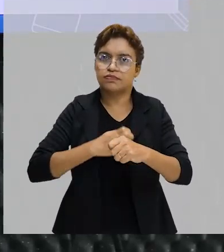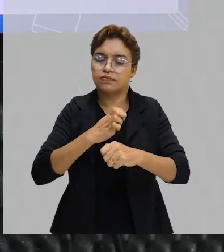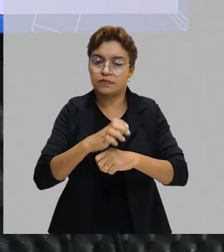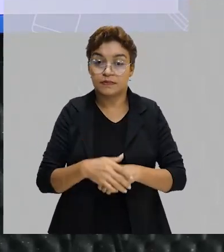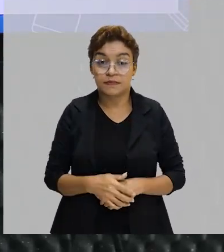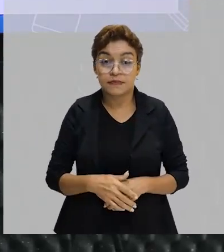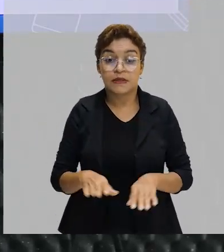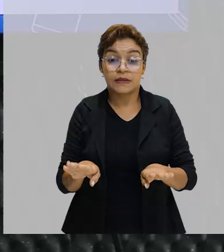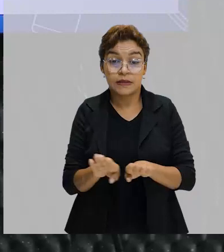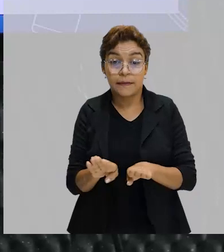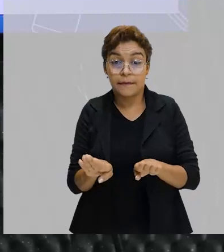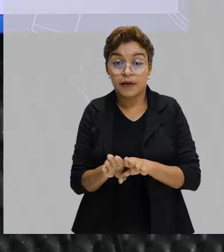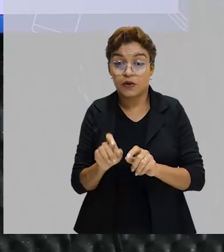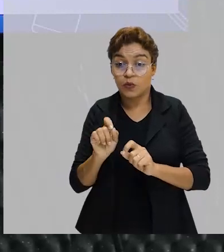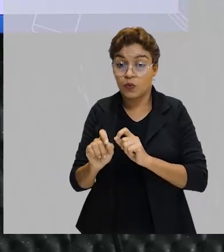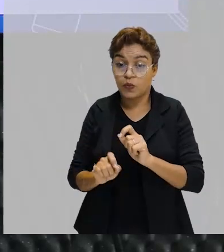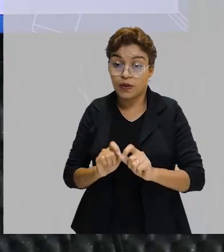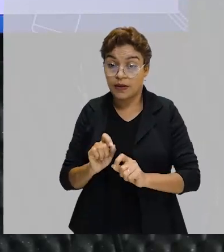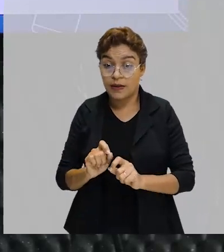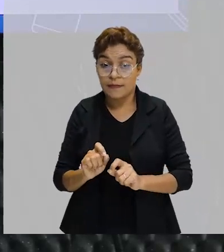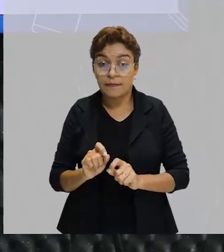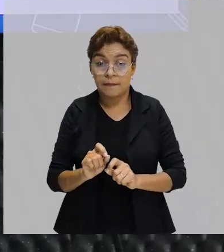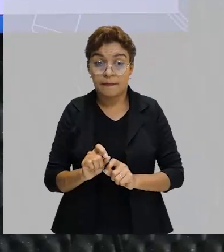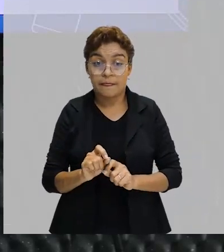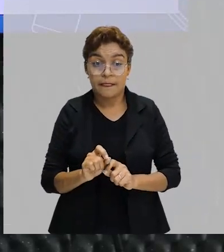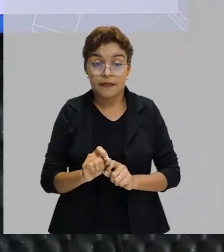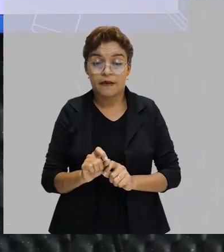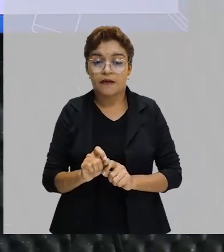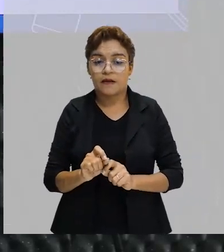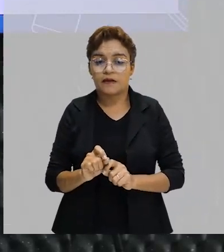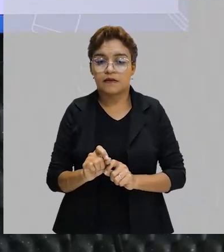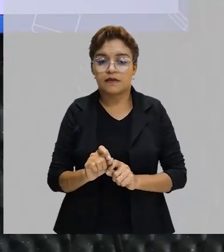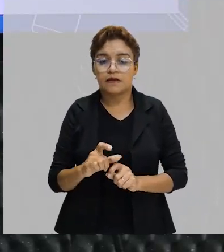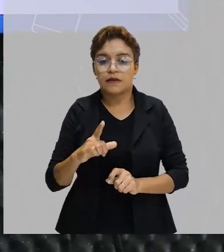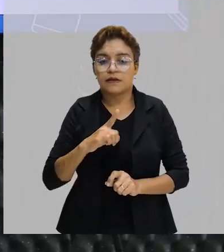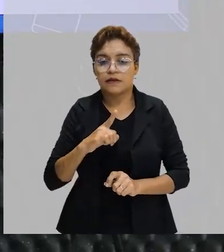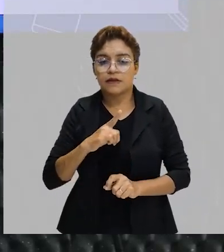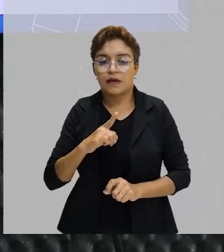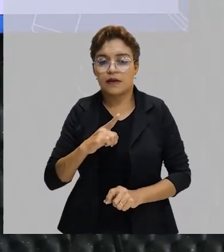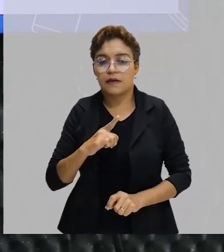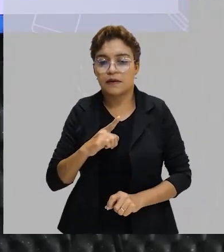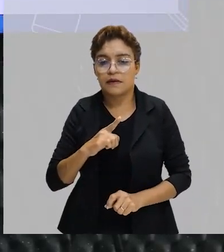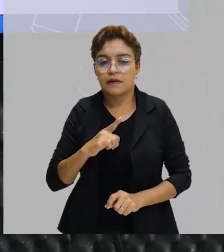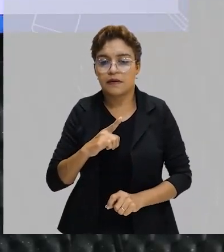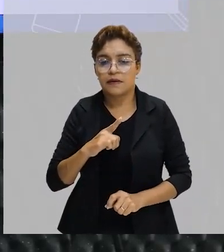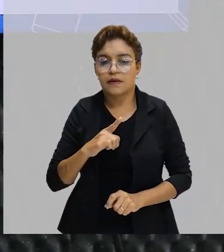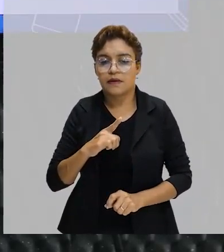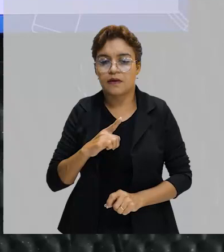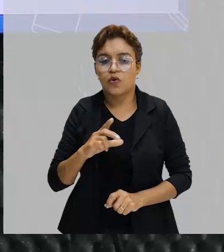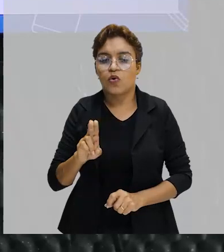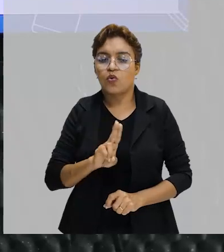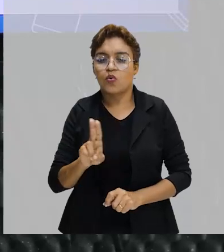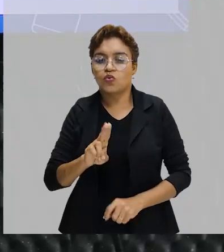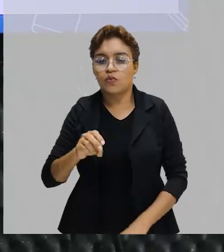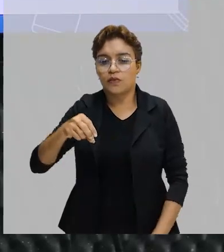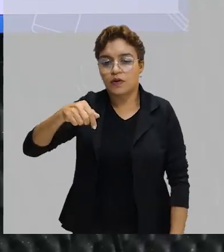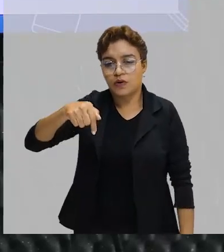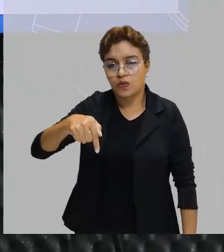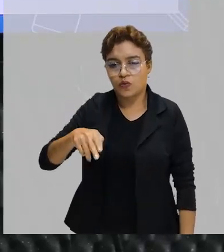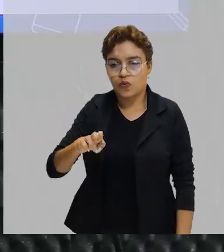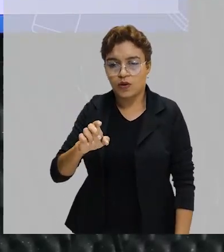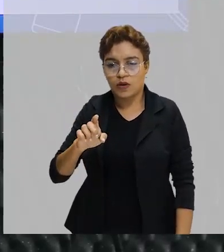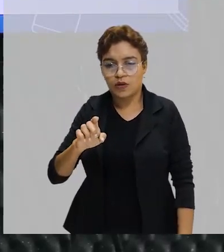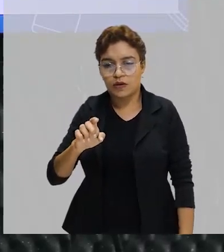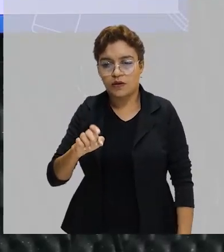unidades discretas, né? Unidades pequenas, que vamos chamar de quanta. E aí já vamos para o modelo quântico, né?